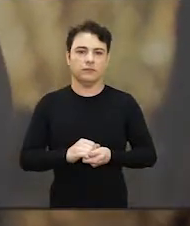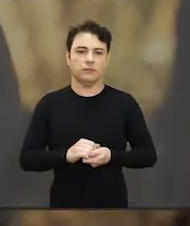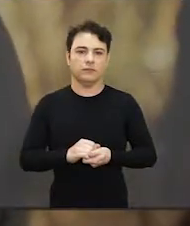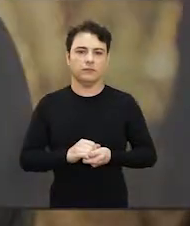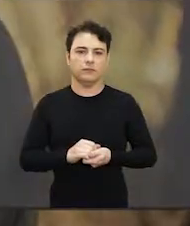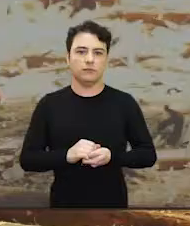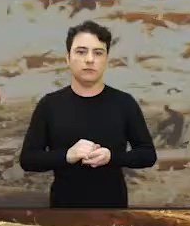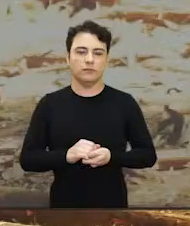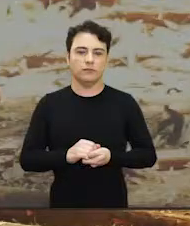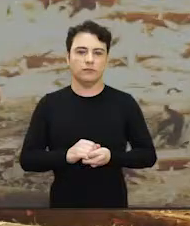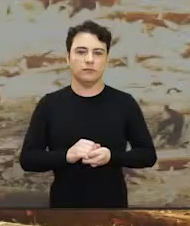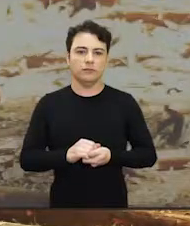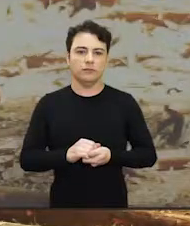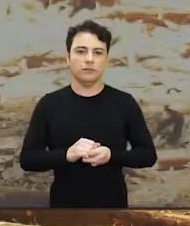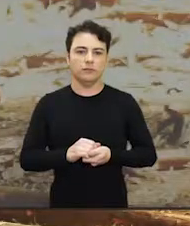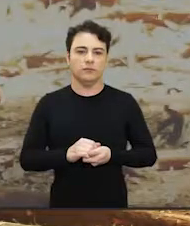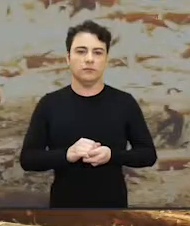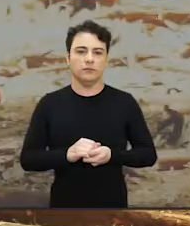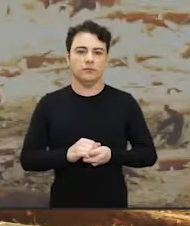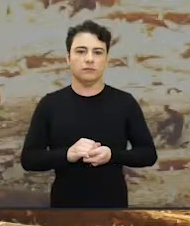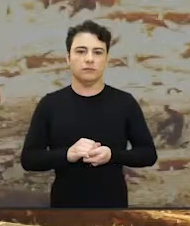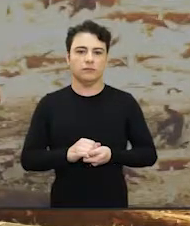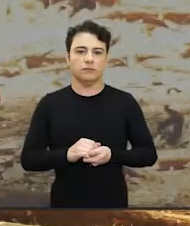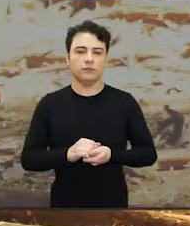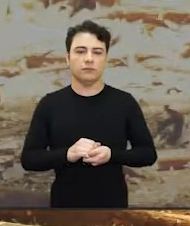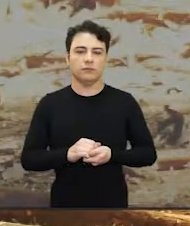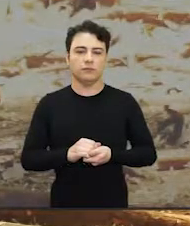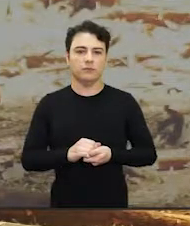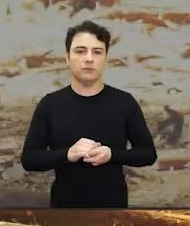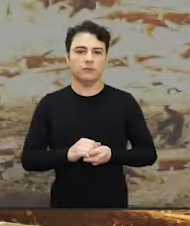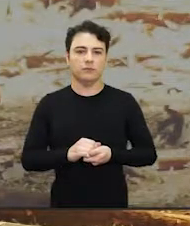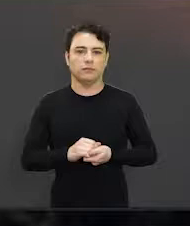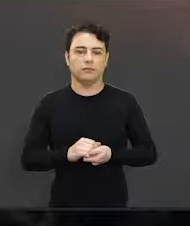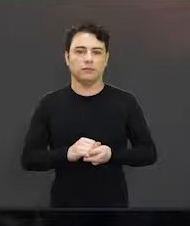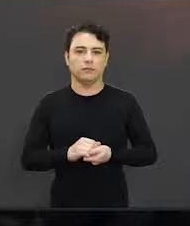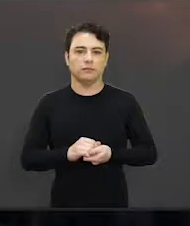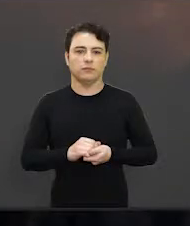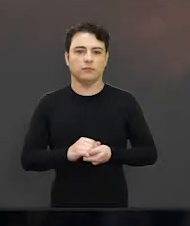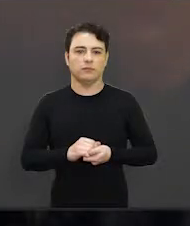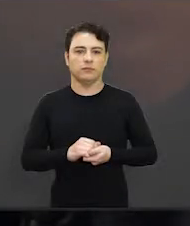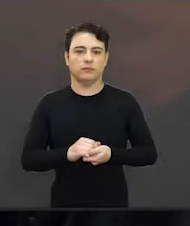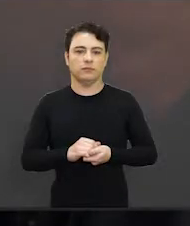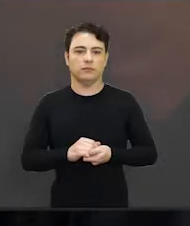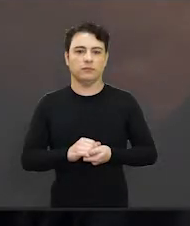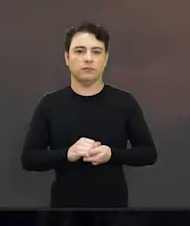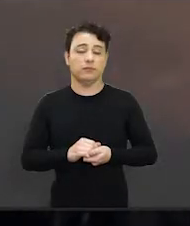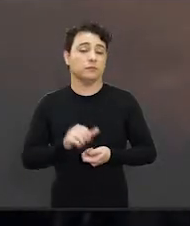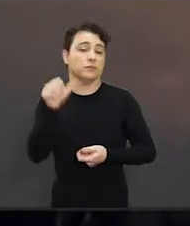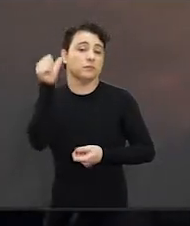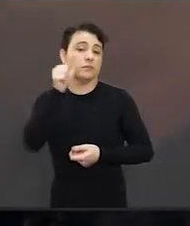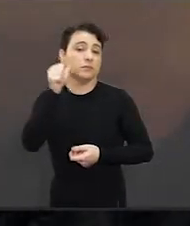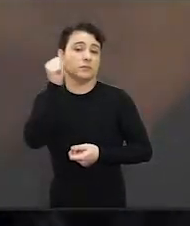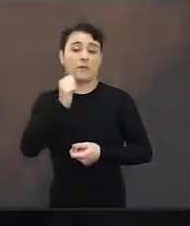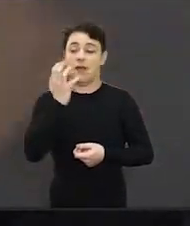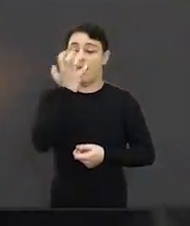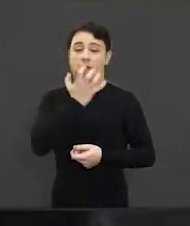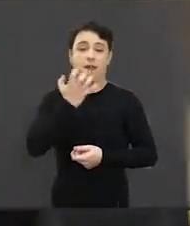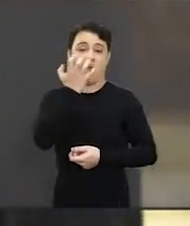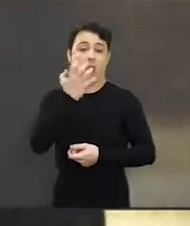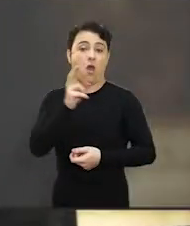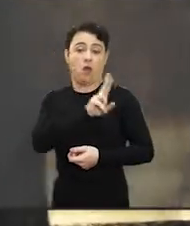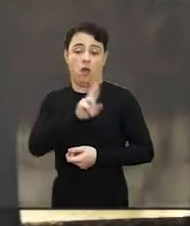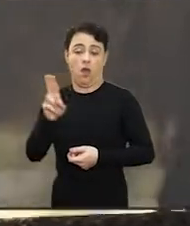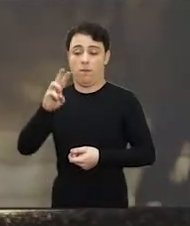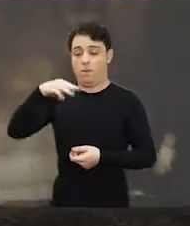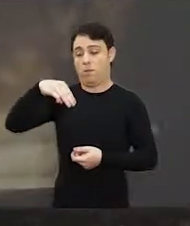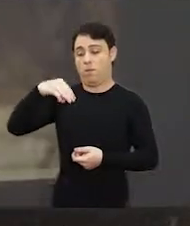pouco de rock, que mistura música latina, tem de tudo. Eu tenho também um trabalho